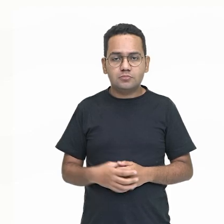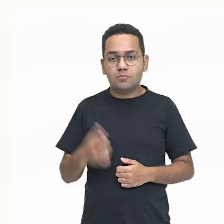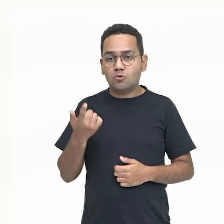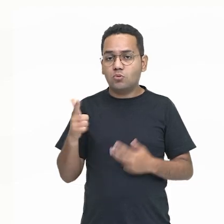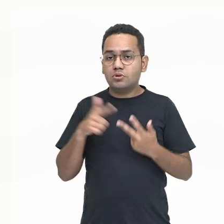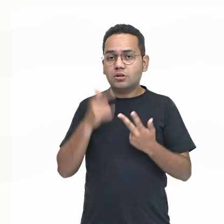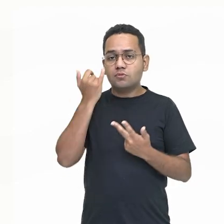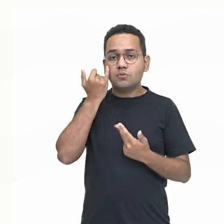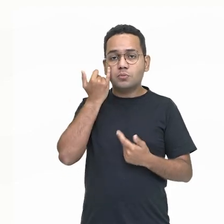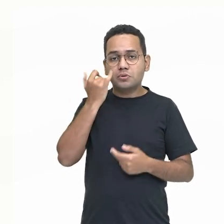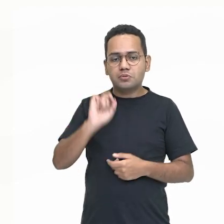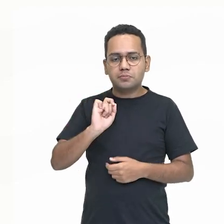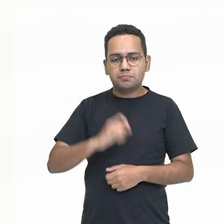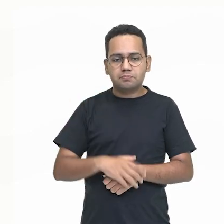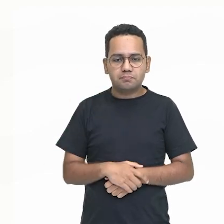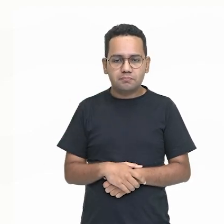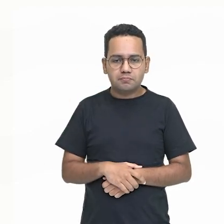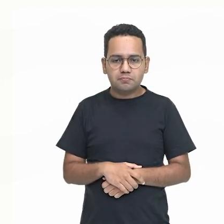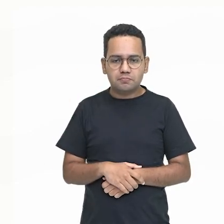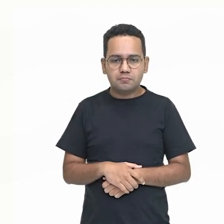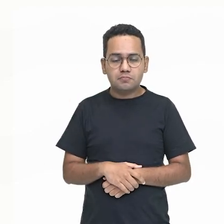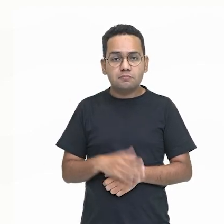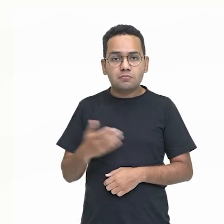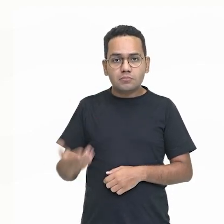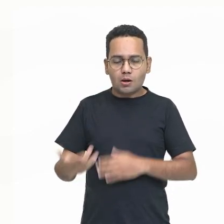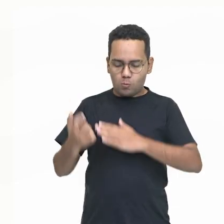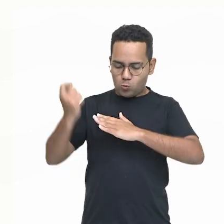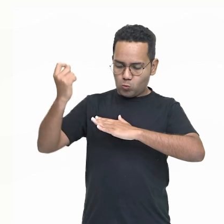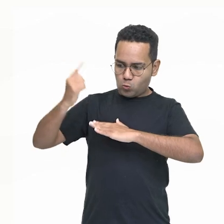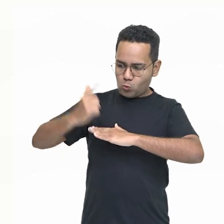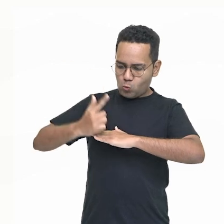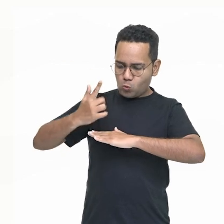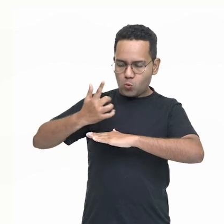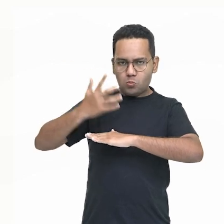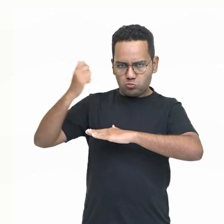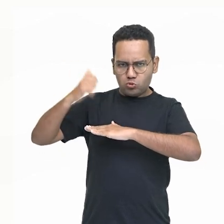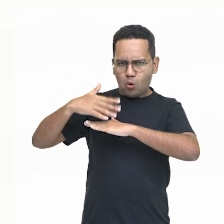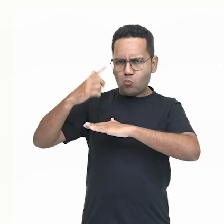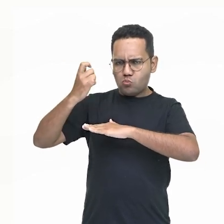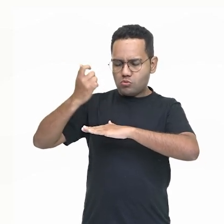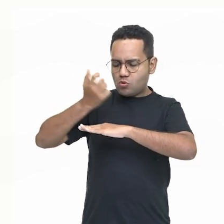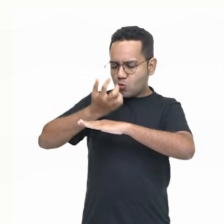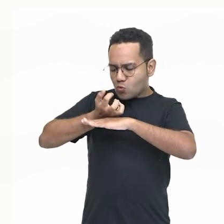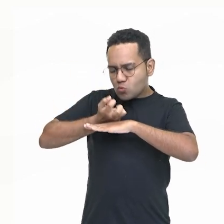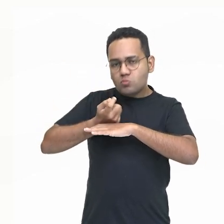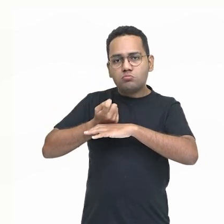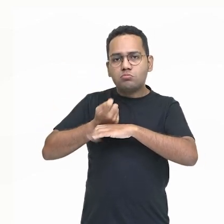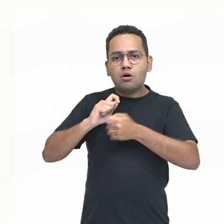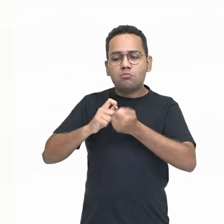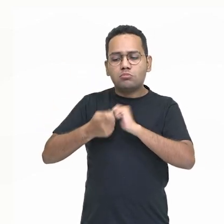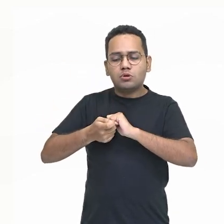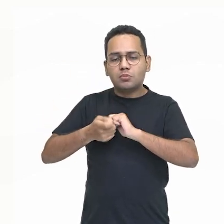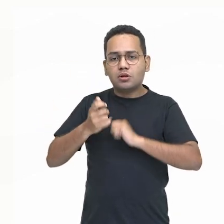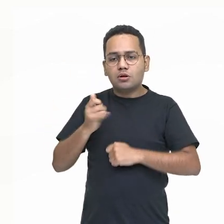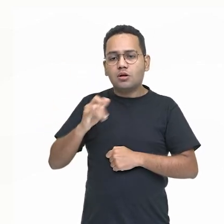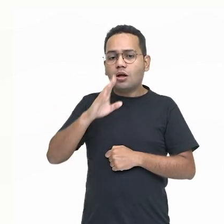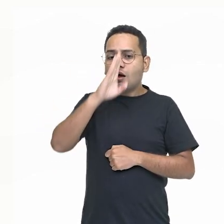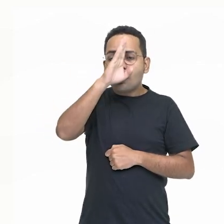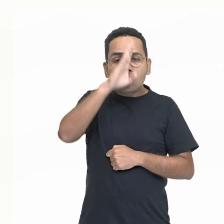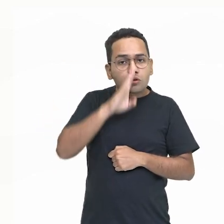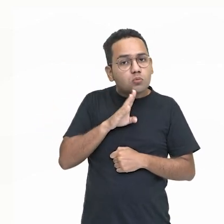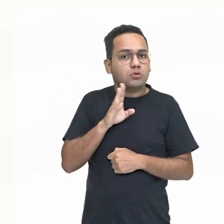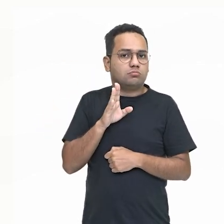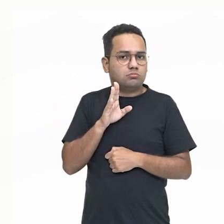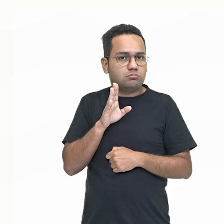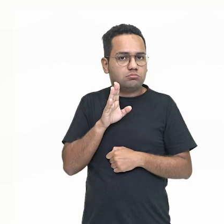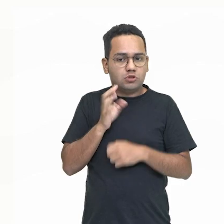ela possui uma fonte de energia gratuita, tornando a energia gerada mais